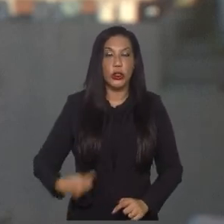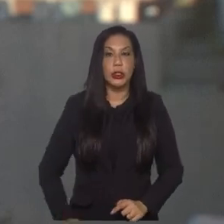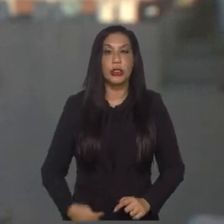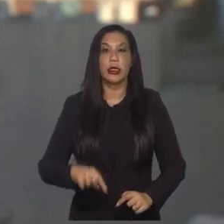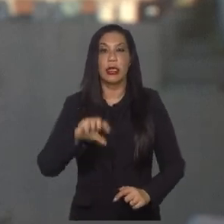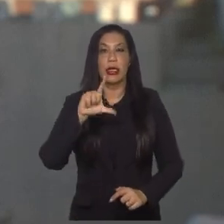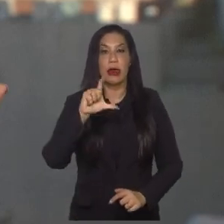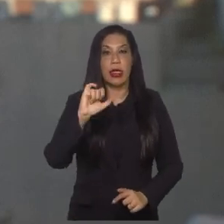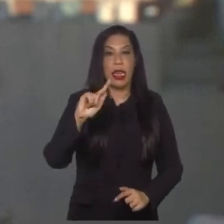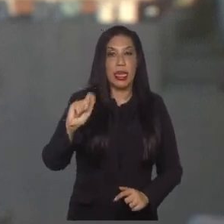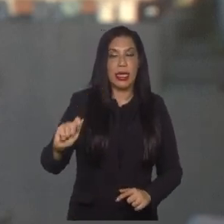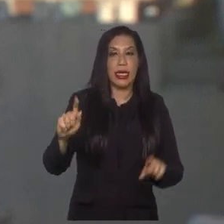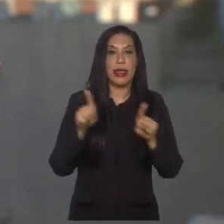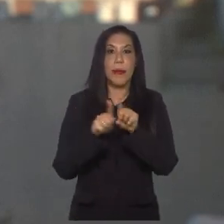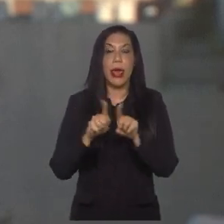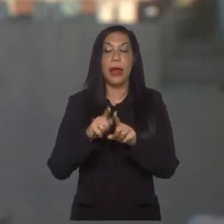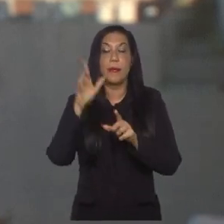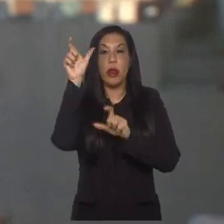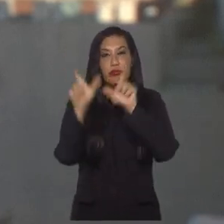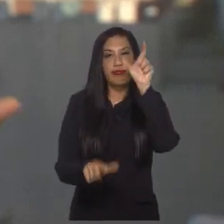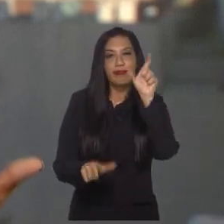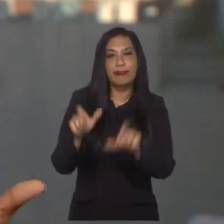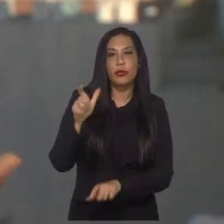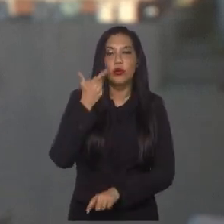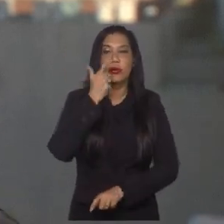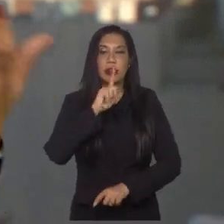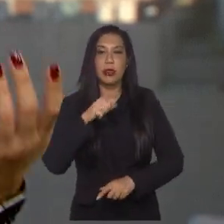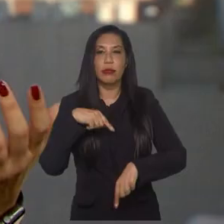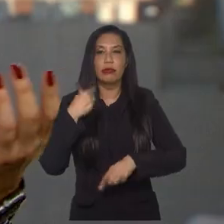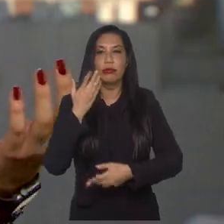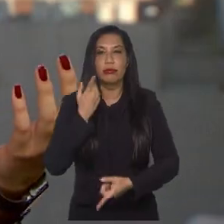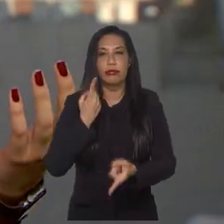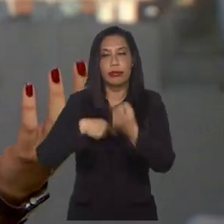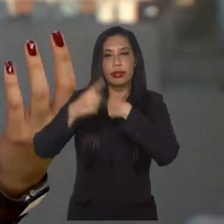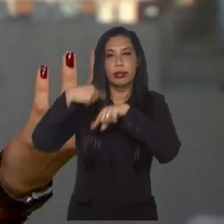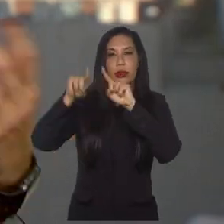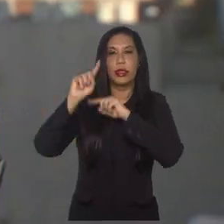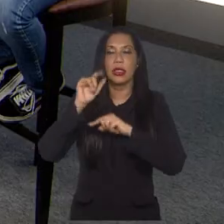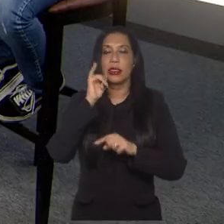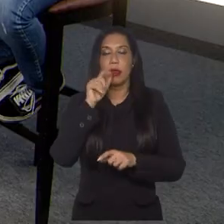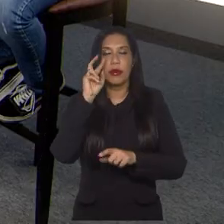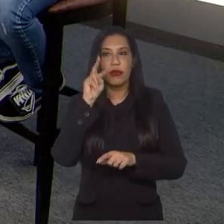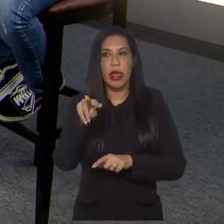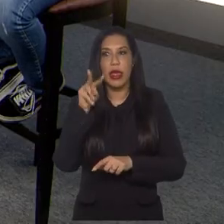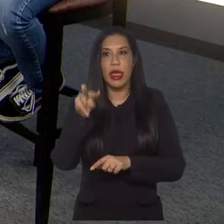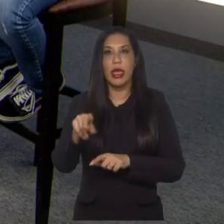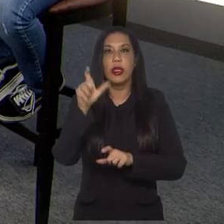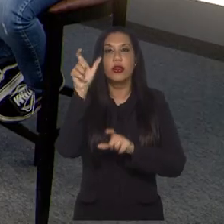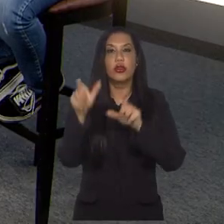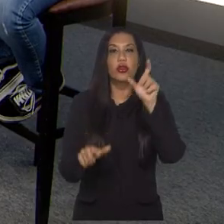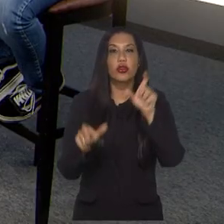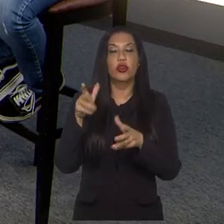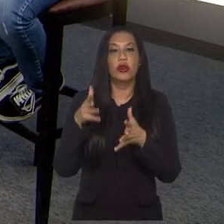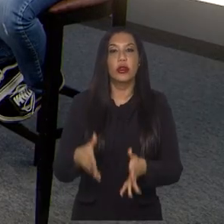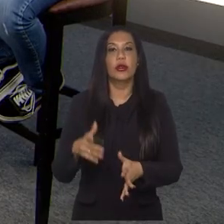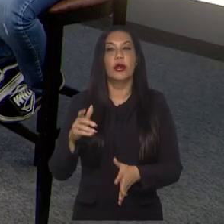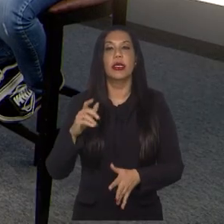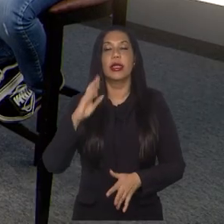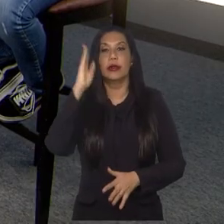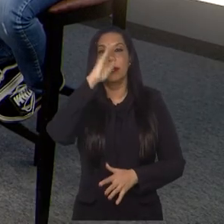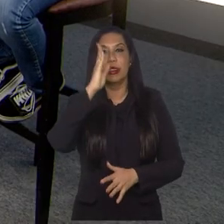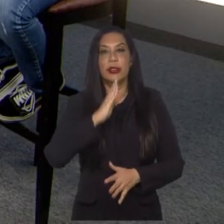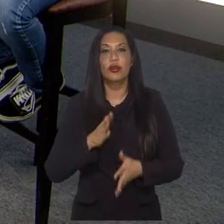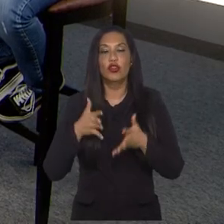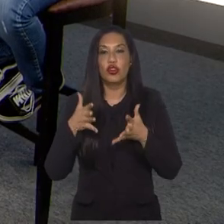liga também, para que as jogadoras consigam se desenvolver. A gente volta e meia vê jogadoras brasileiras indo jogar